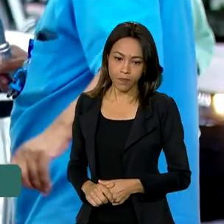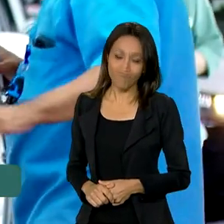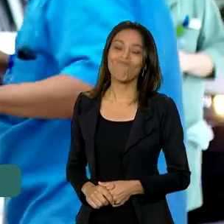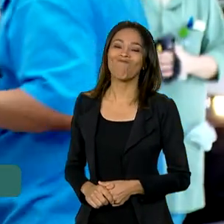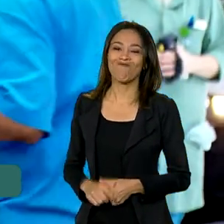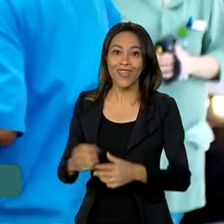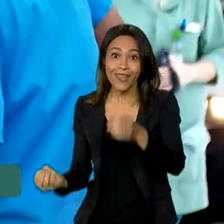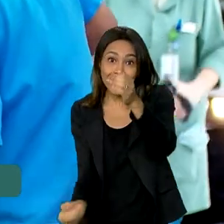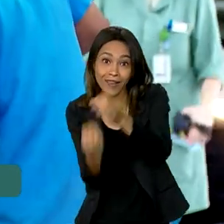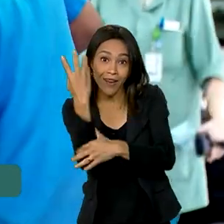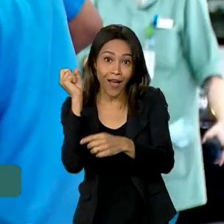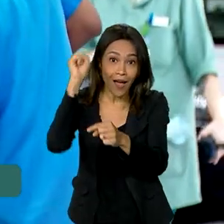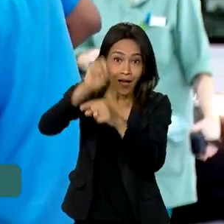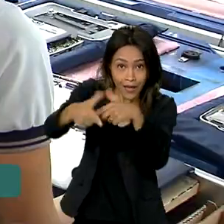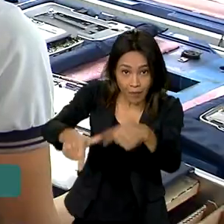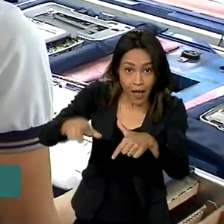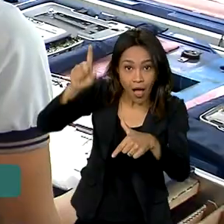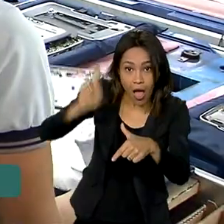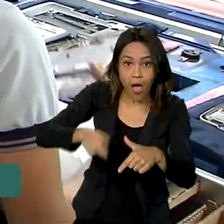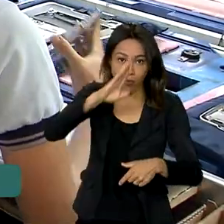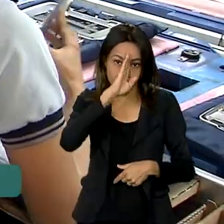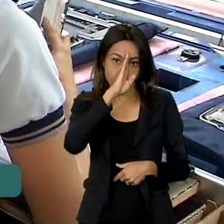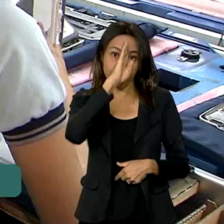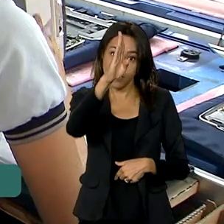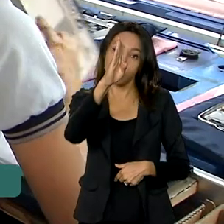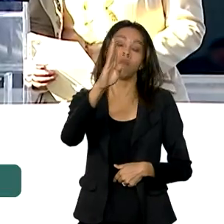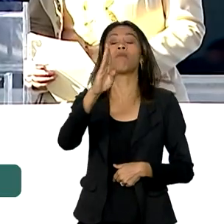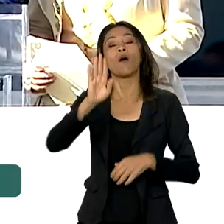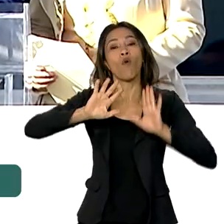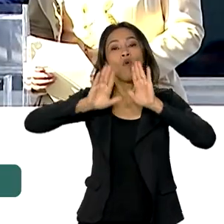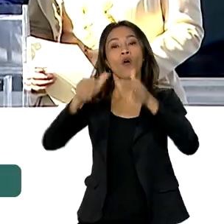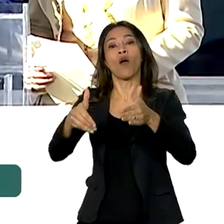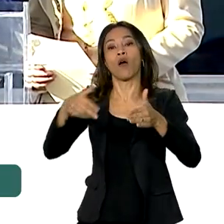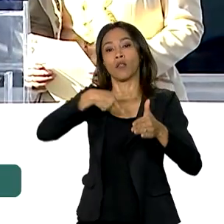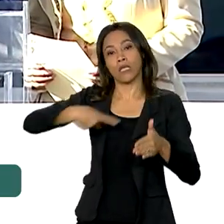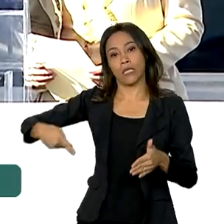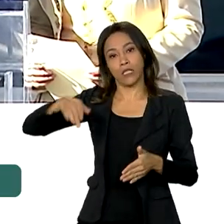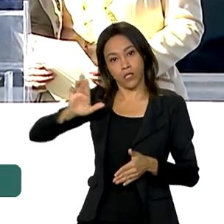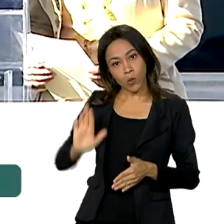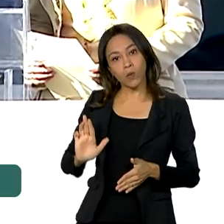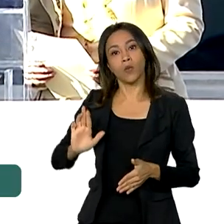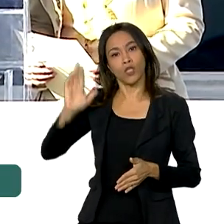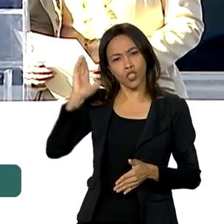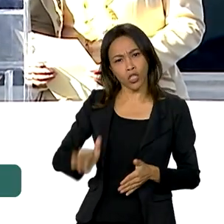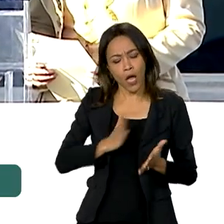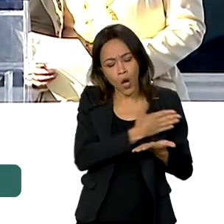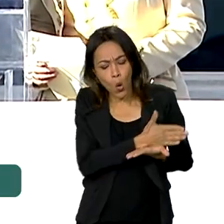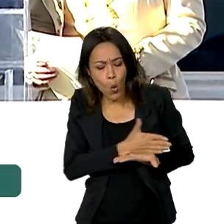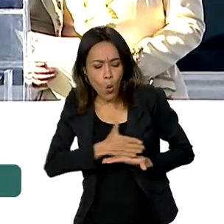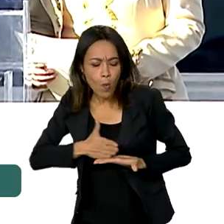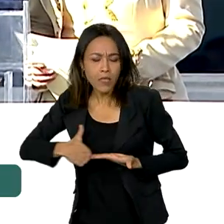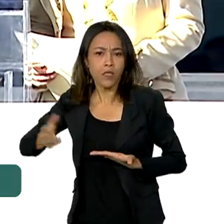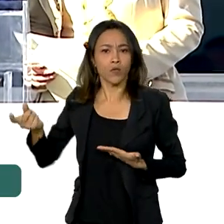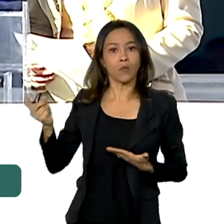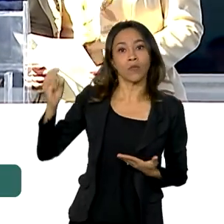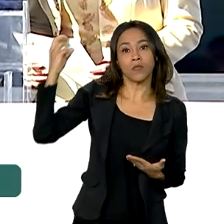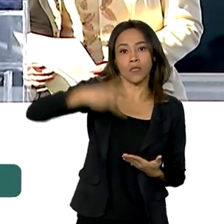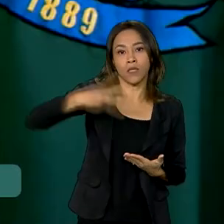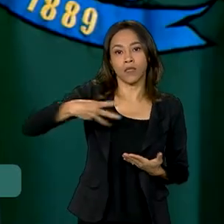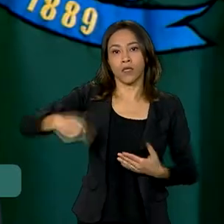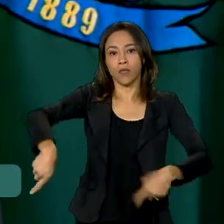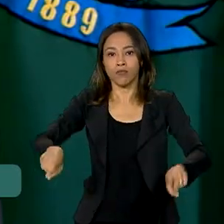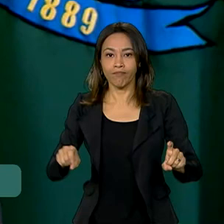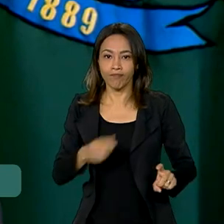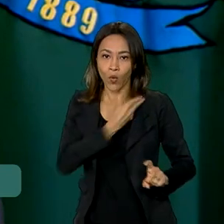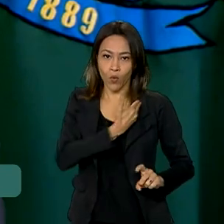Criar mais empregos foi uma das prioridades estabelecidas pelo presidente Lula já no início do seu terceiro mandato.